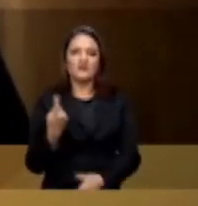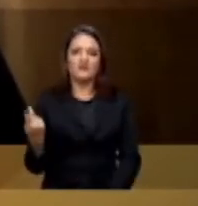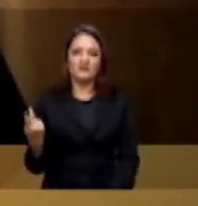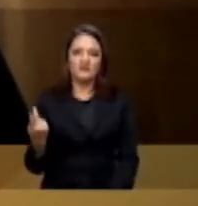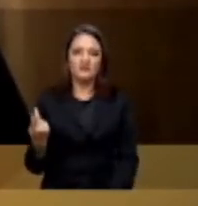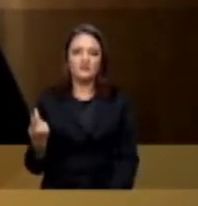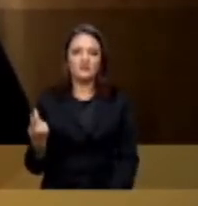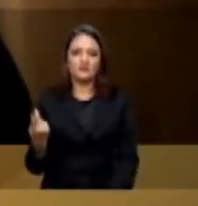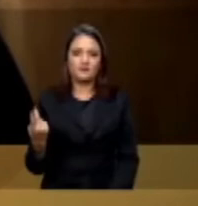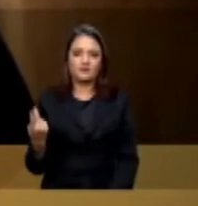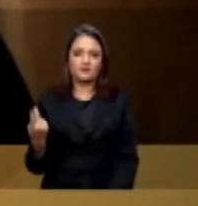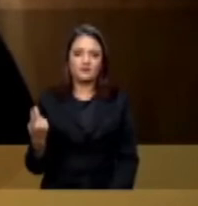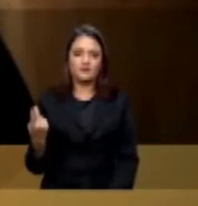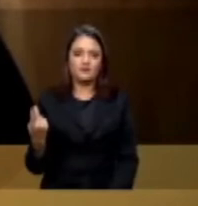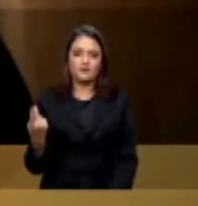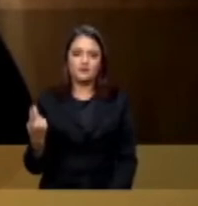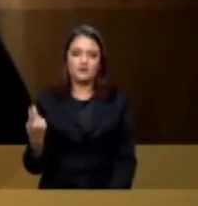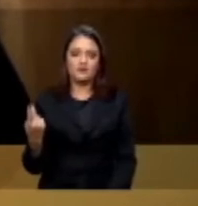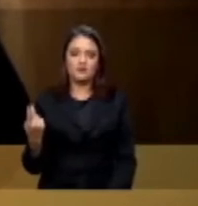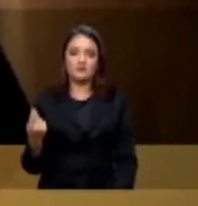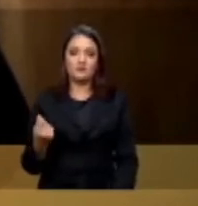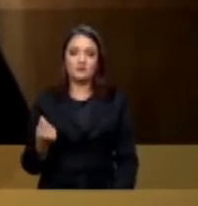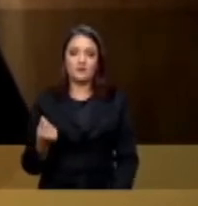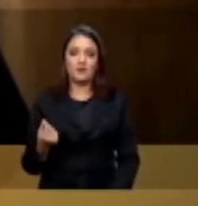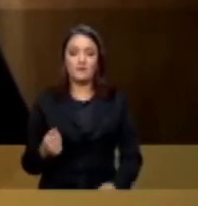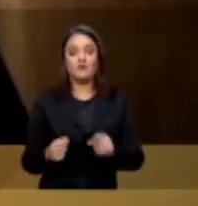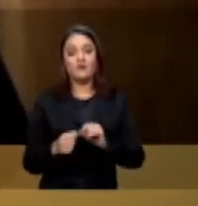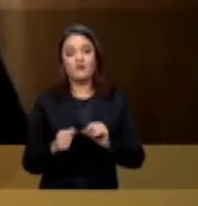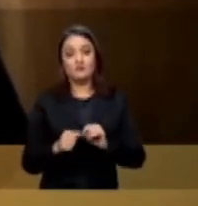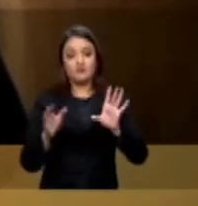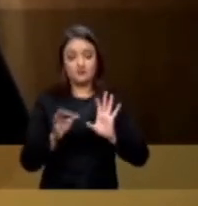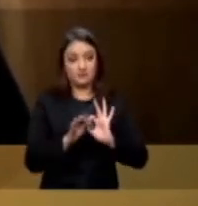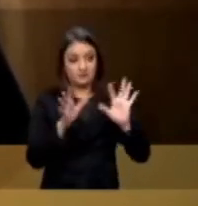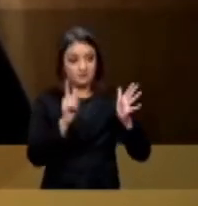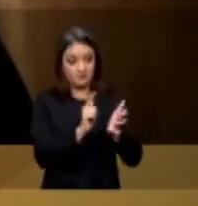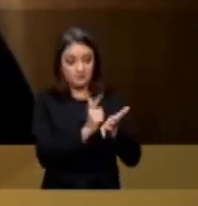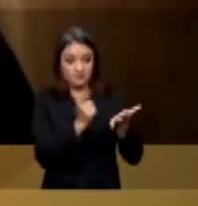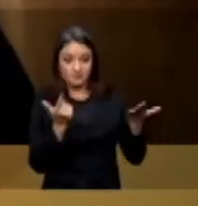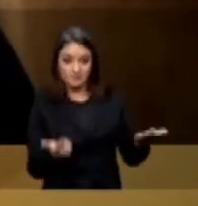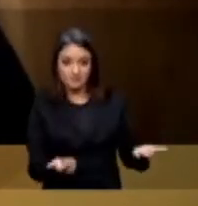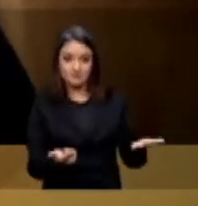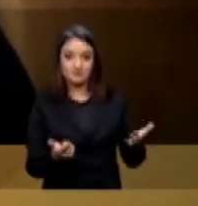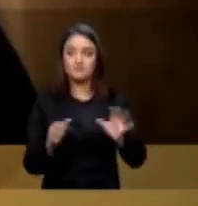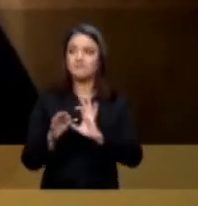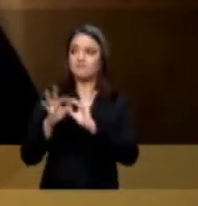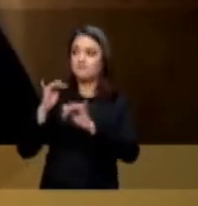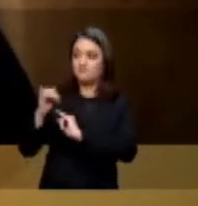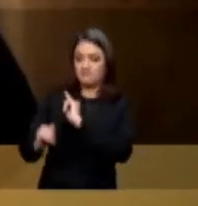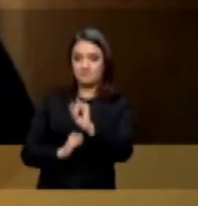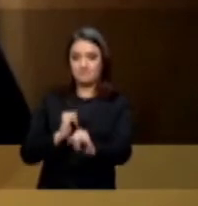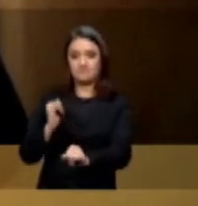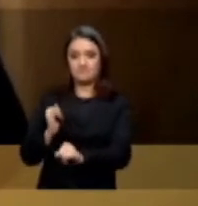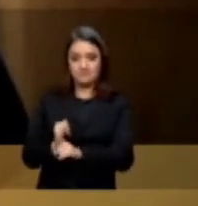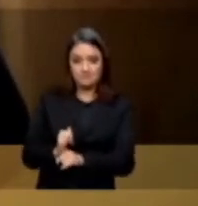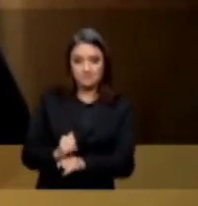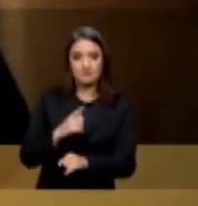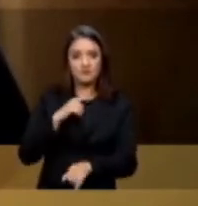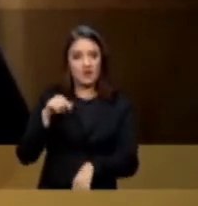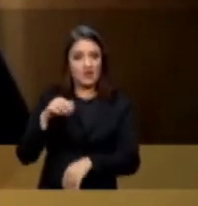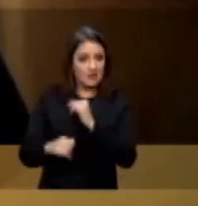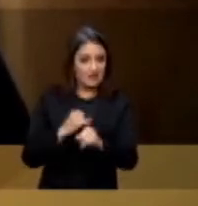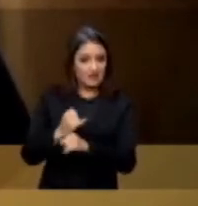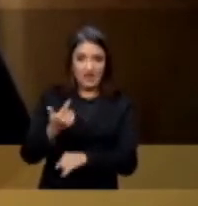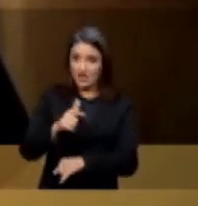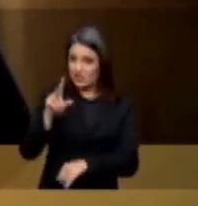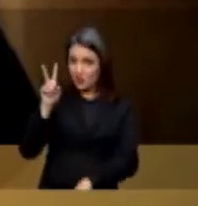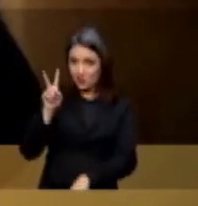apenas reequilibrar o jogo entre a liberdade dos jornais e a liberdade da internet. A internet que não tem